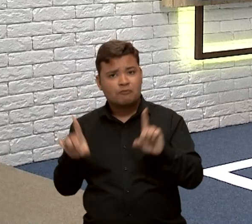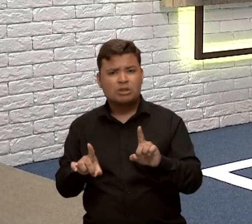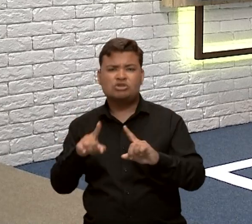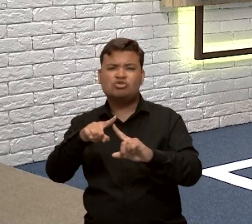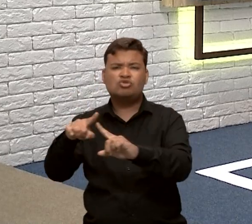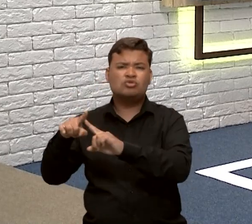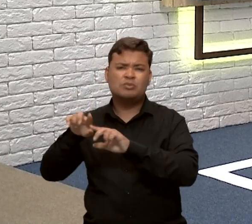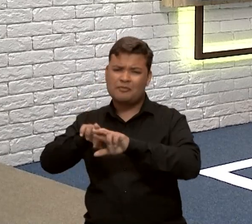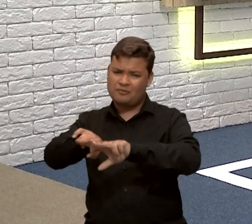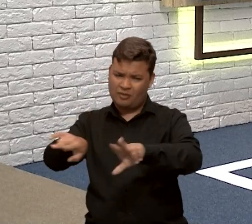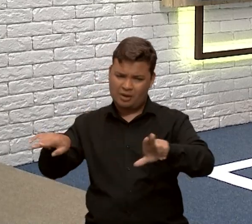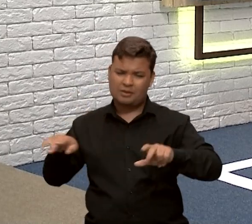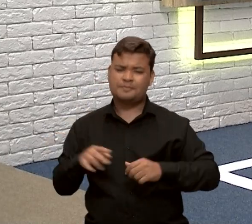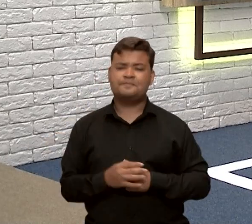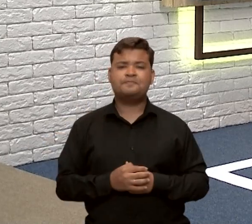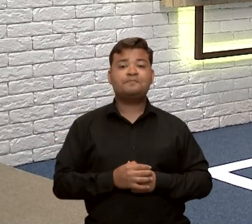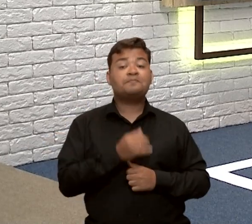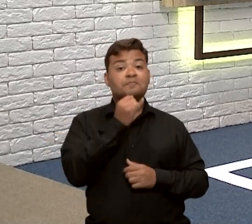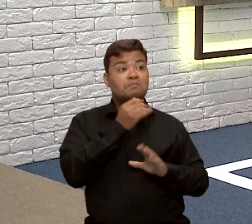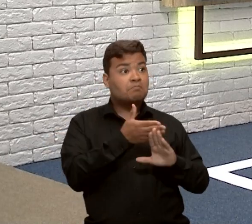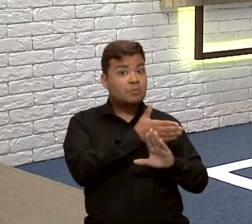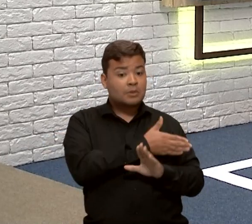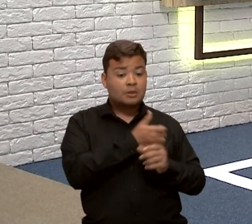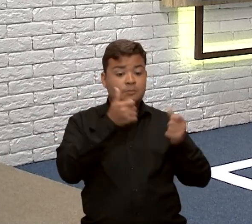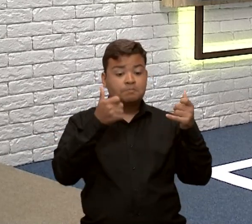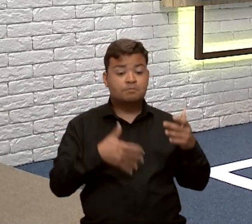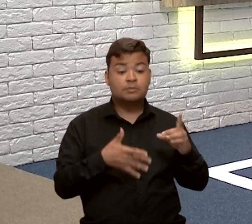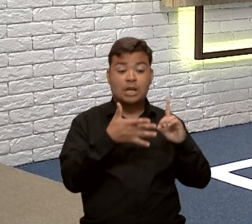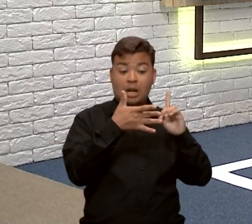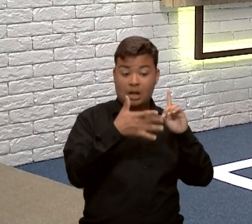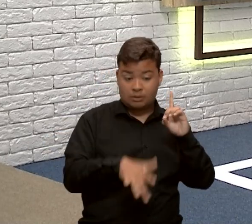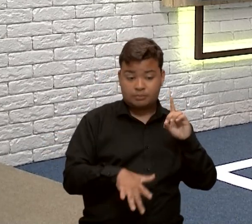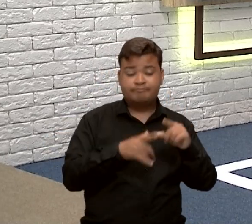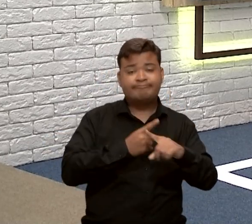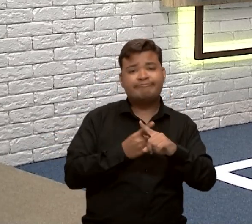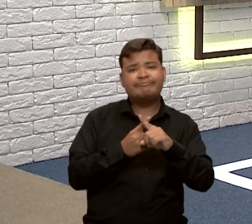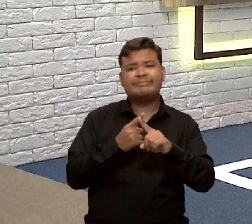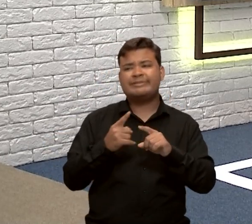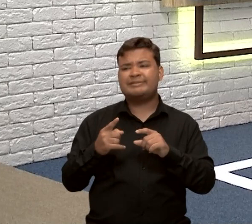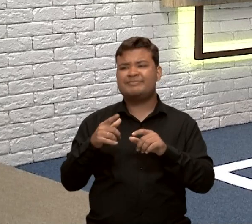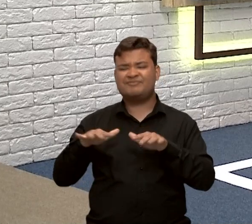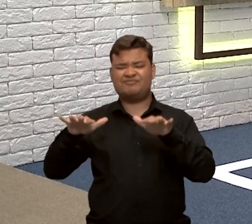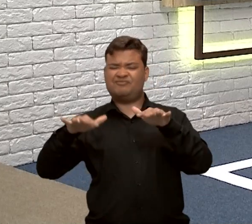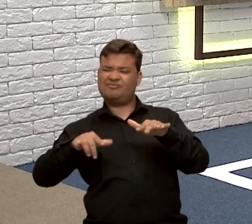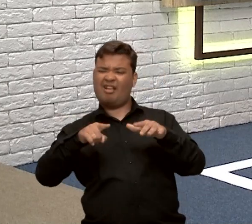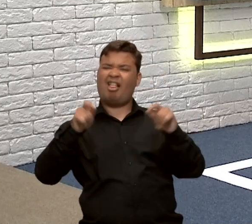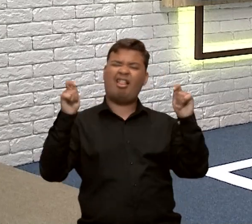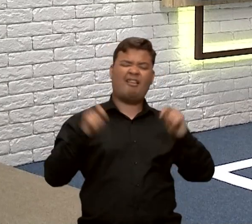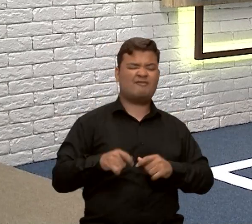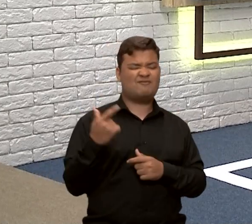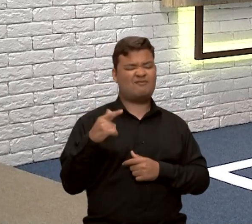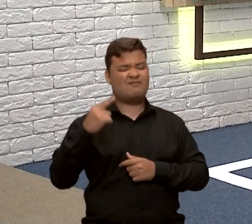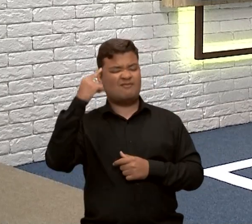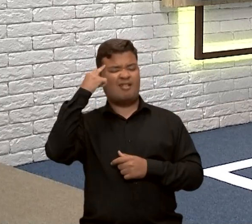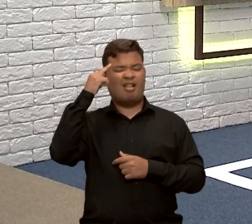falou do capacitismo, né, de muitas vezes ver essas pessoas como incapazes, que não conseguem fazer algo, mas na hora de incluir é